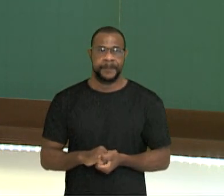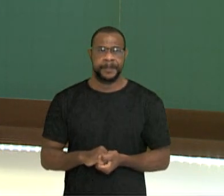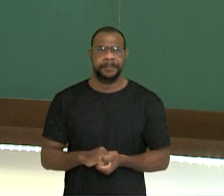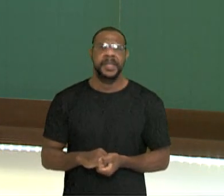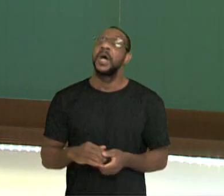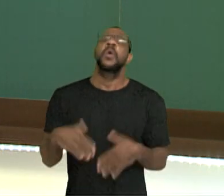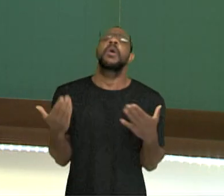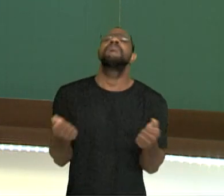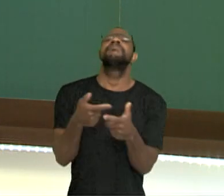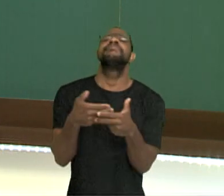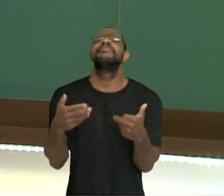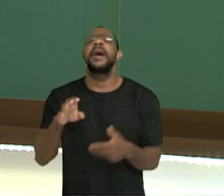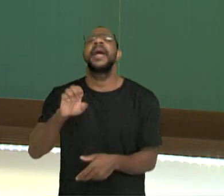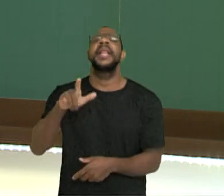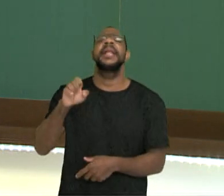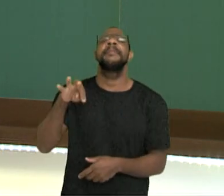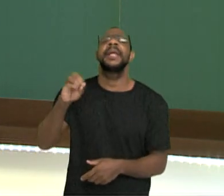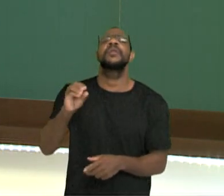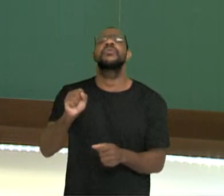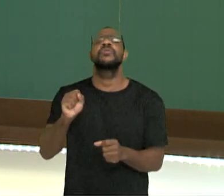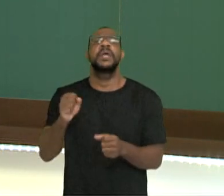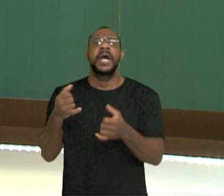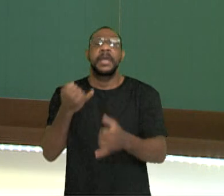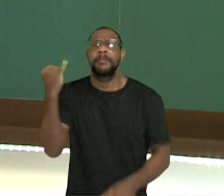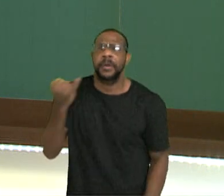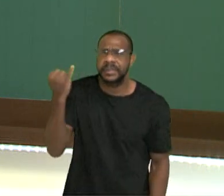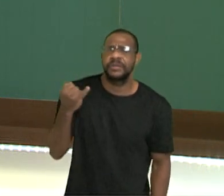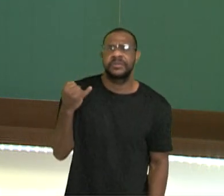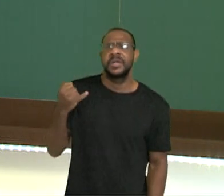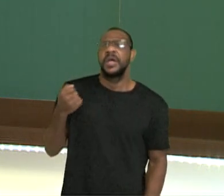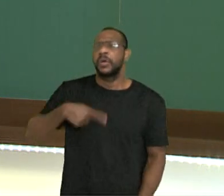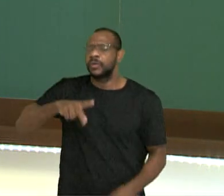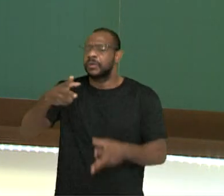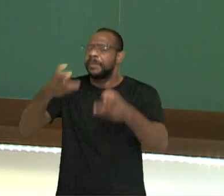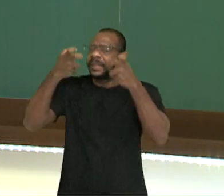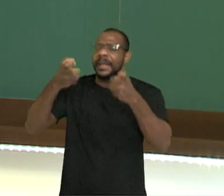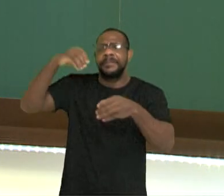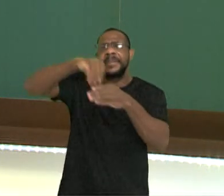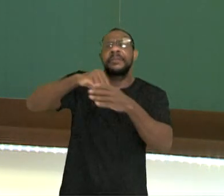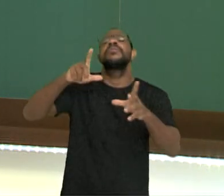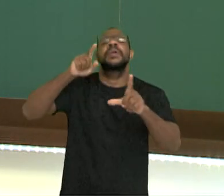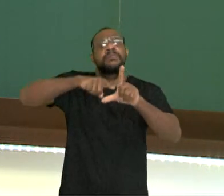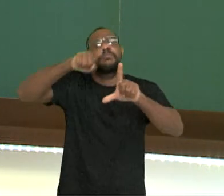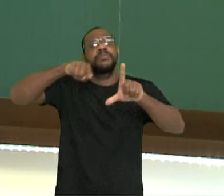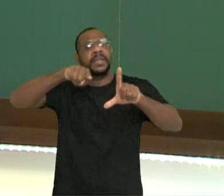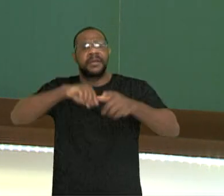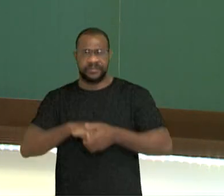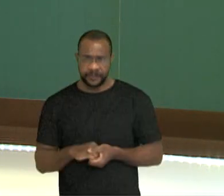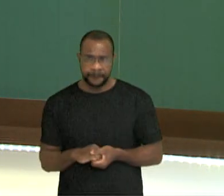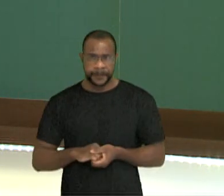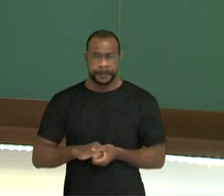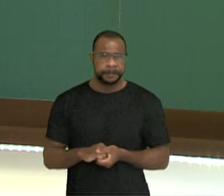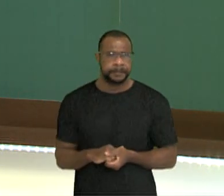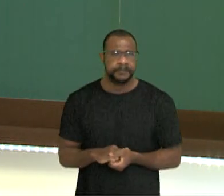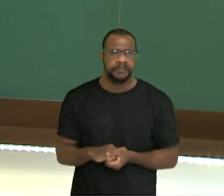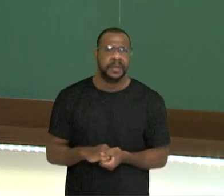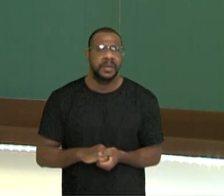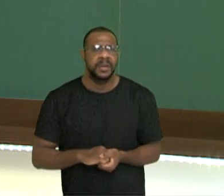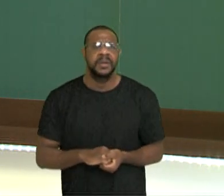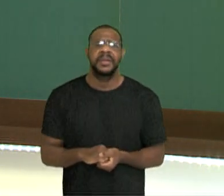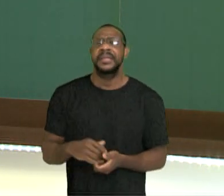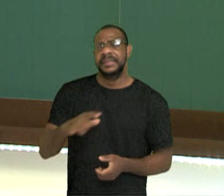são importantes observar ao ler um gráfico? O que nós precisamos observar lá? Então, às vezes nós temos